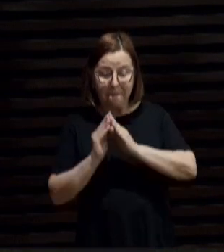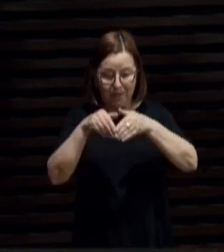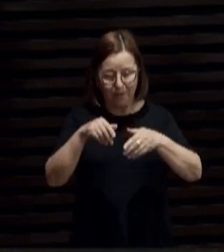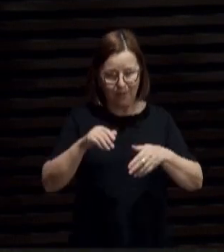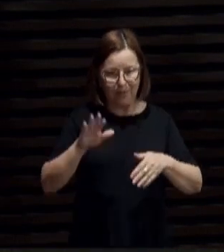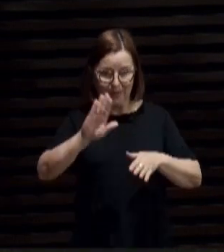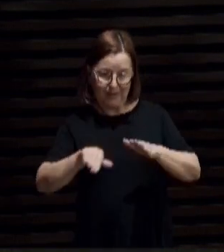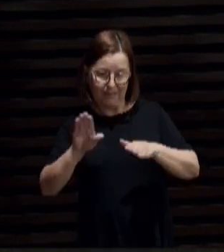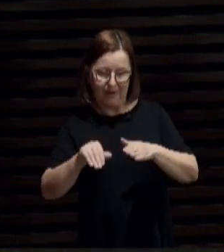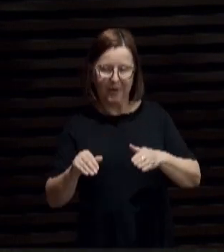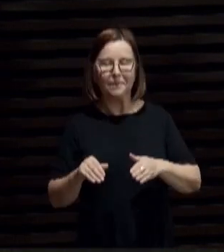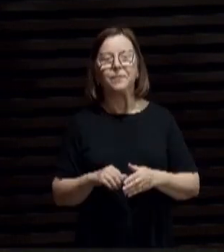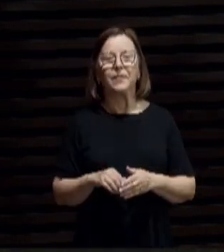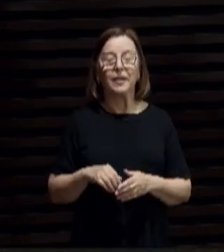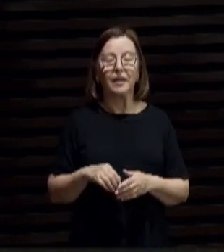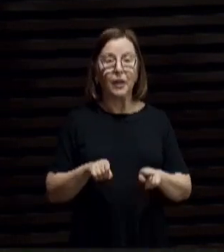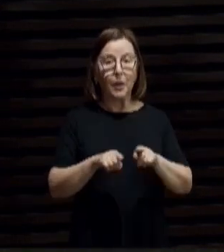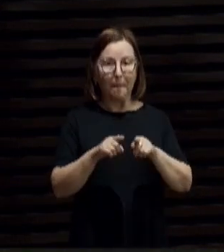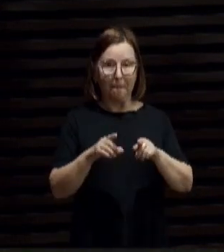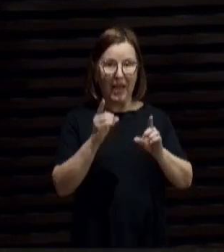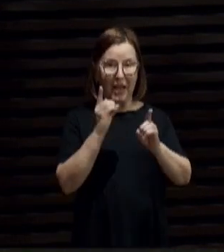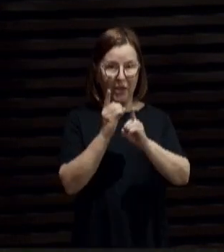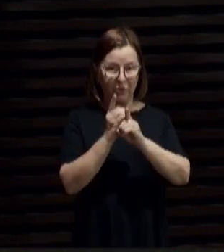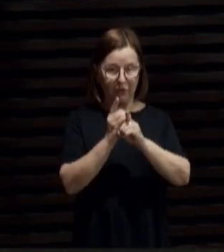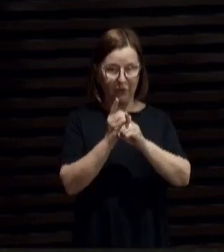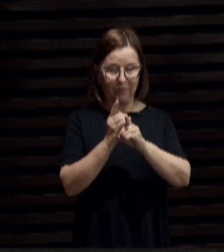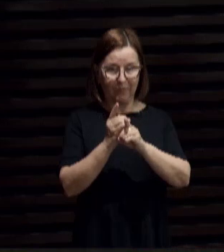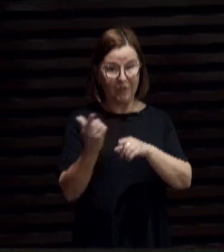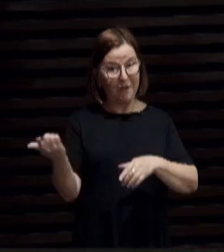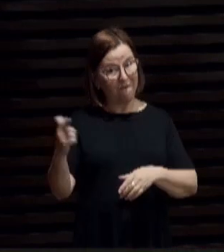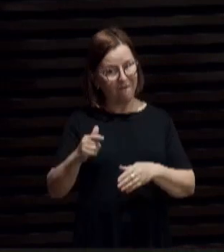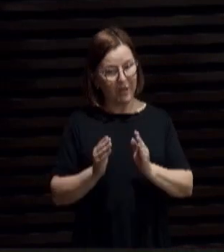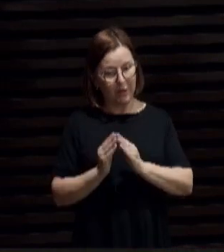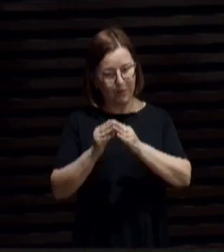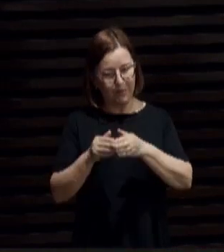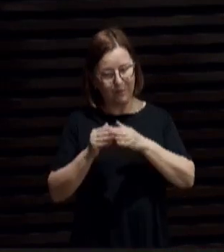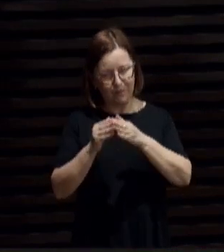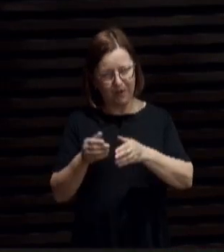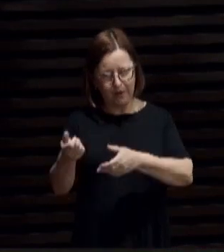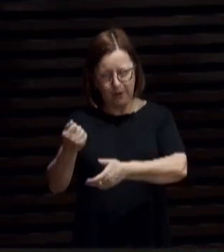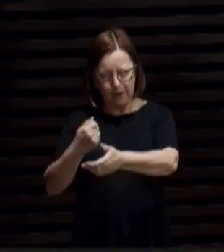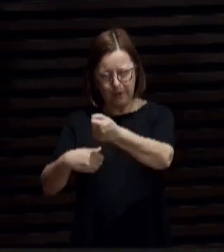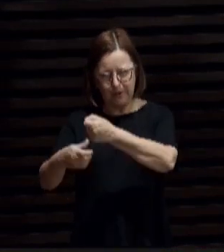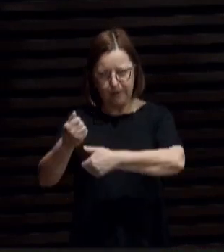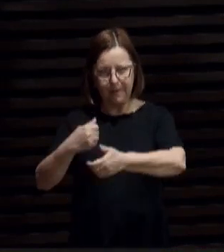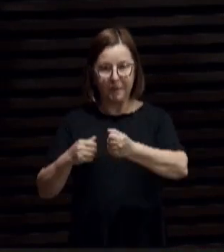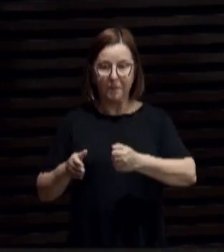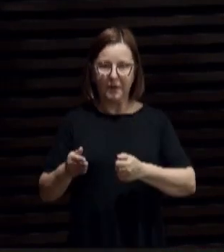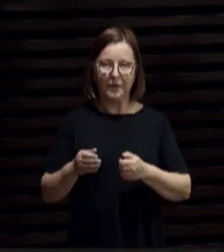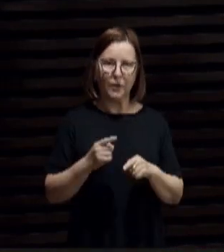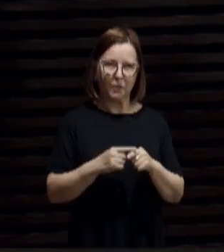Mas os outros discípulos vieram num barquinho, puxando a rede com os peixes, porque não estavam distantes